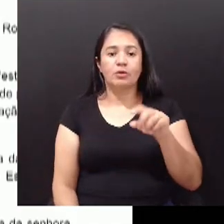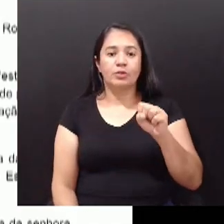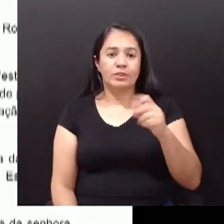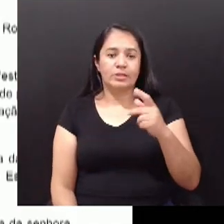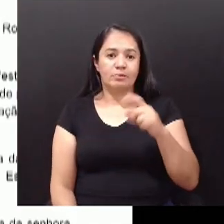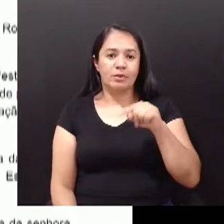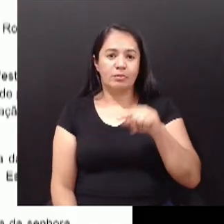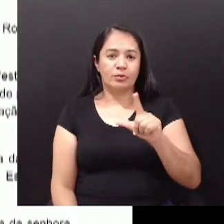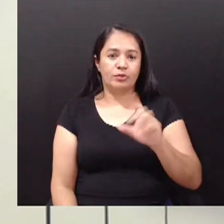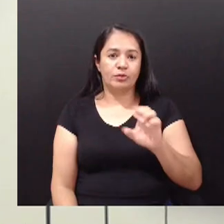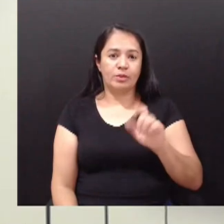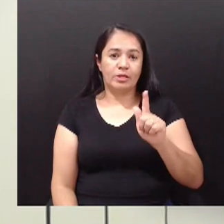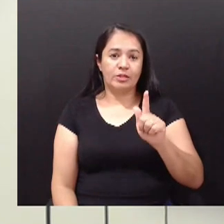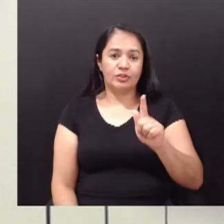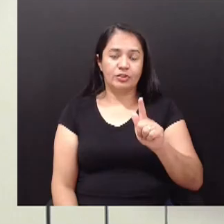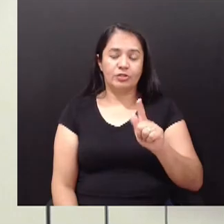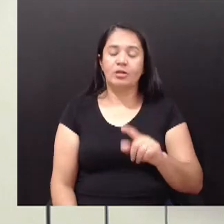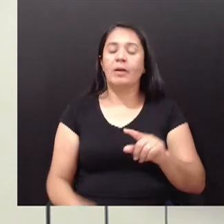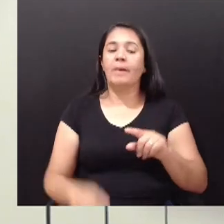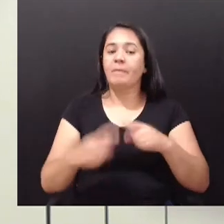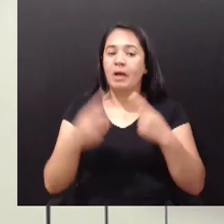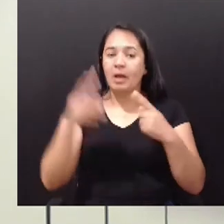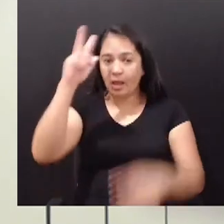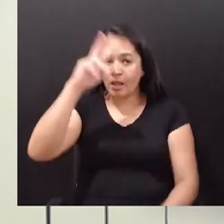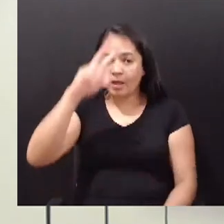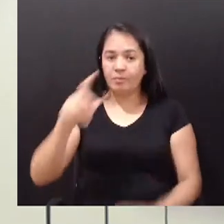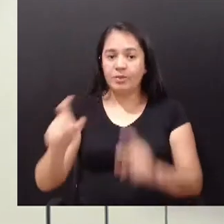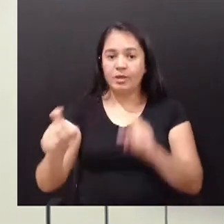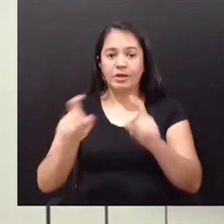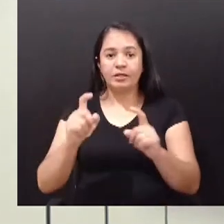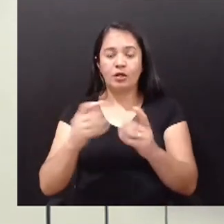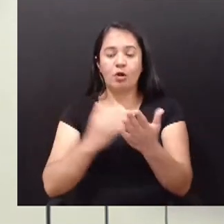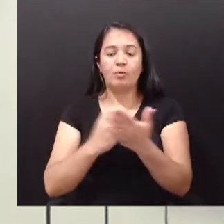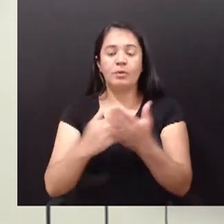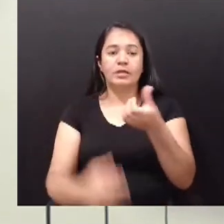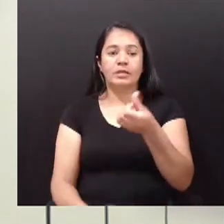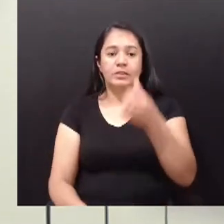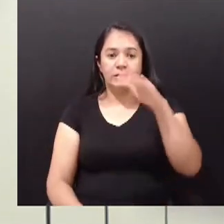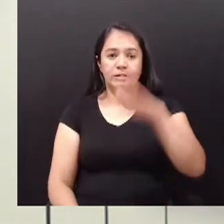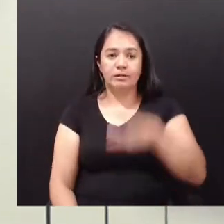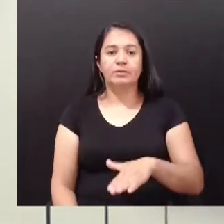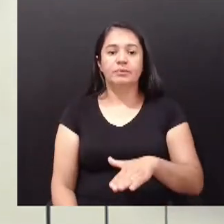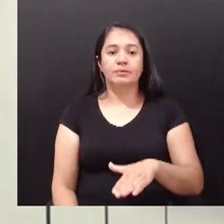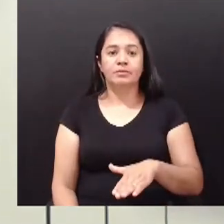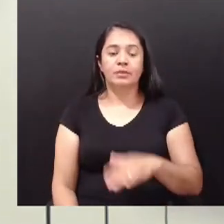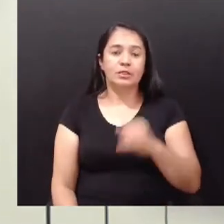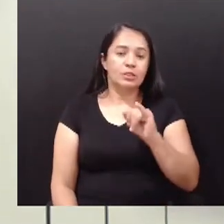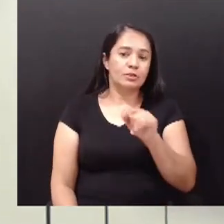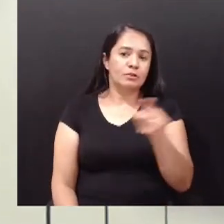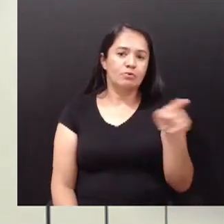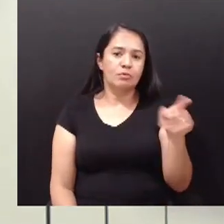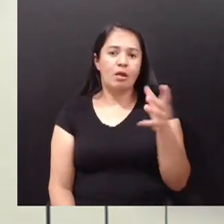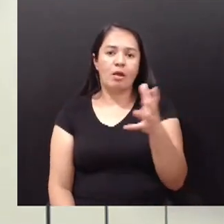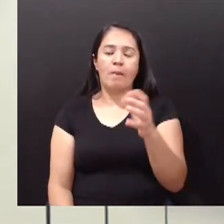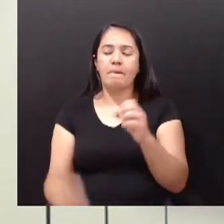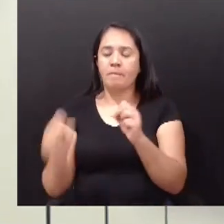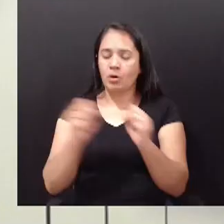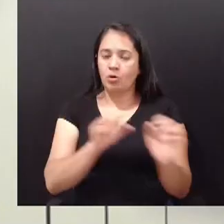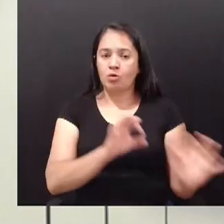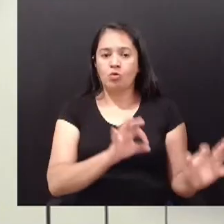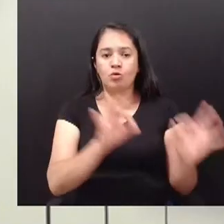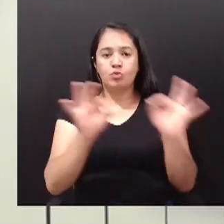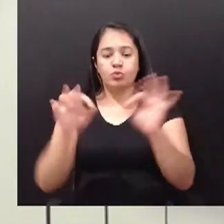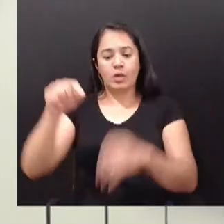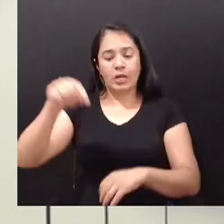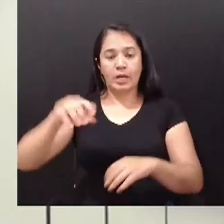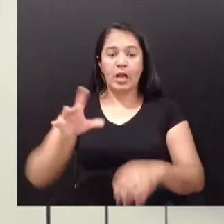campinas.sp.leg.br. Lembrando que a reunião ordinária começa às 6 horas da tarde. Se você quiser, pode assistir a reunião aqui do plenário,